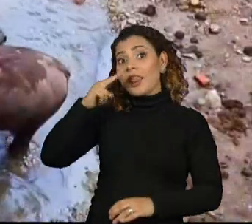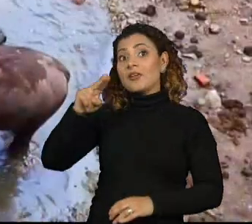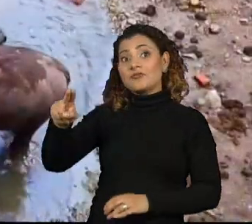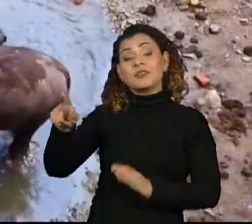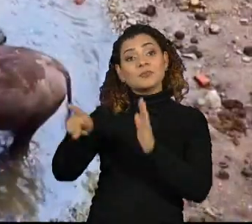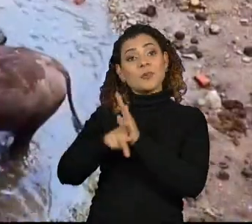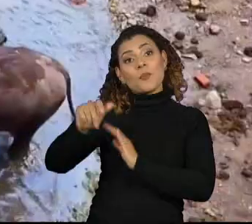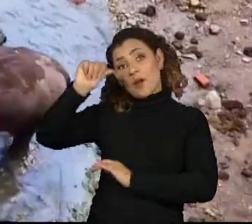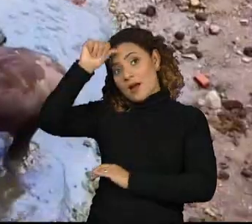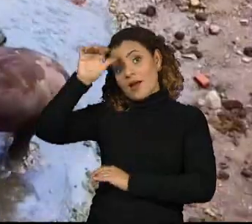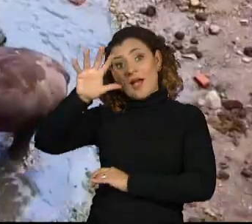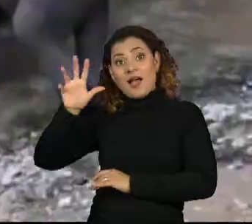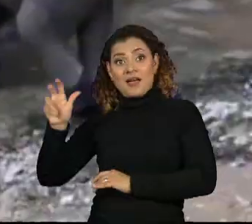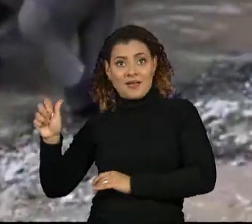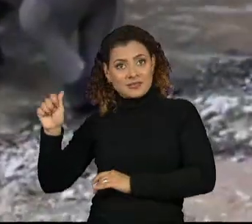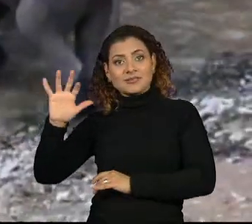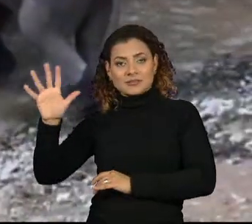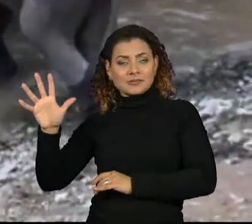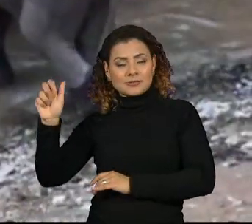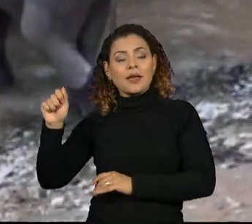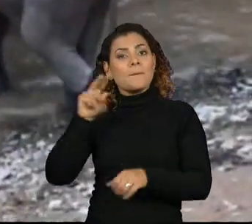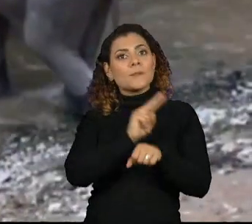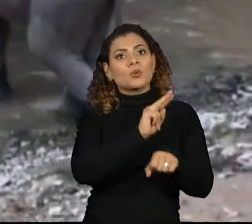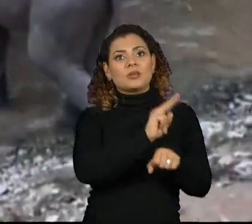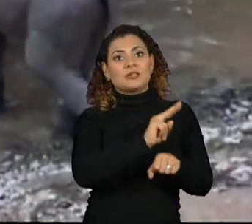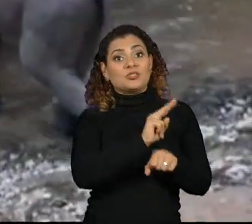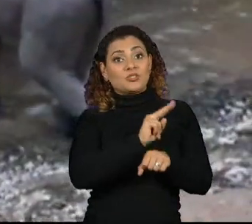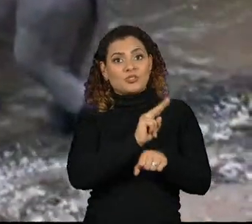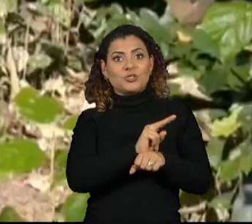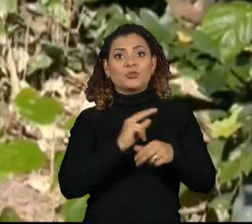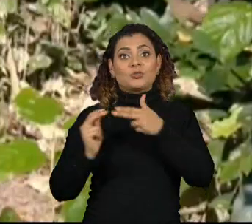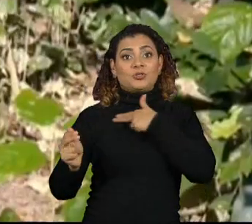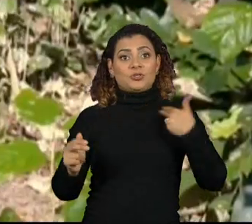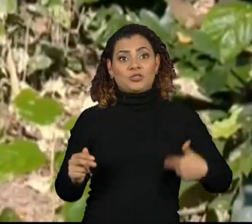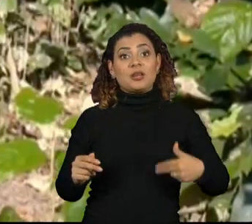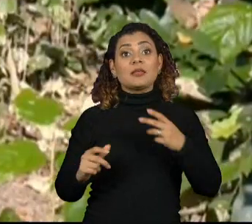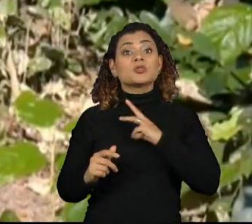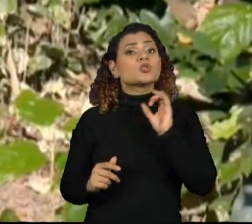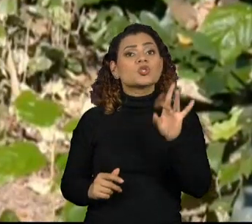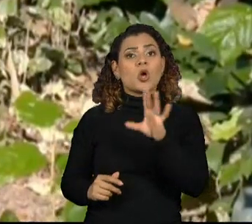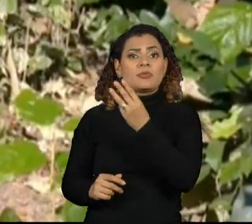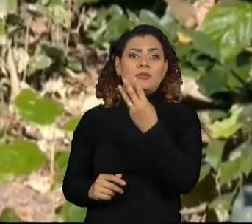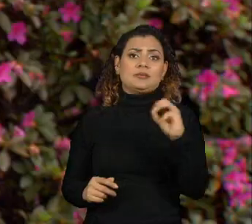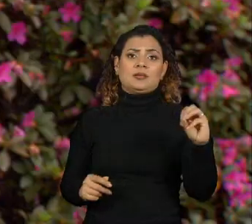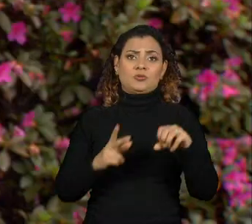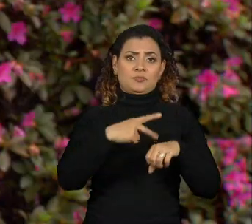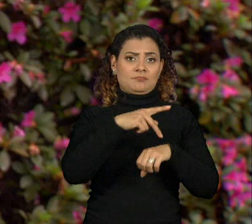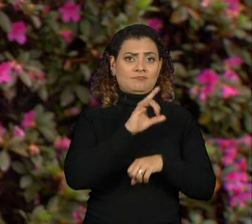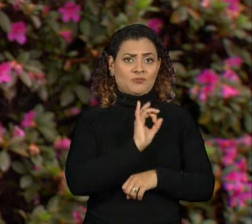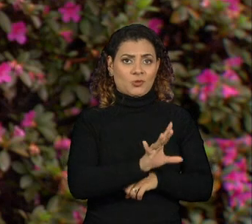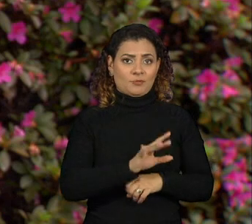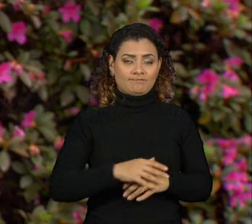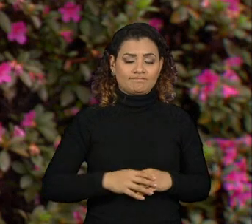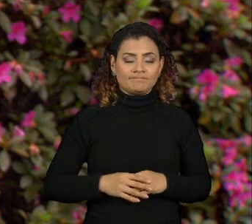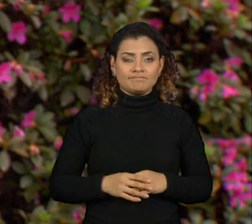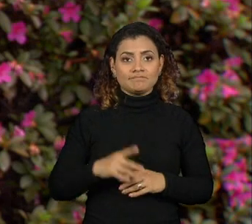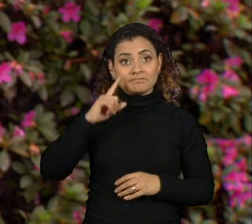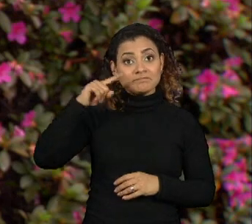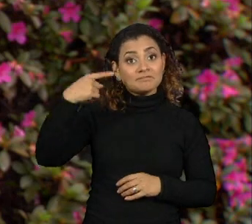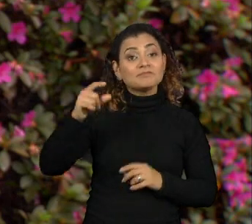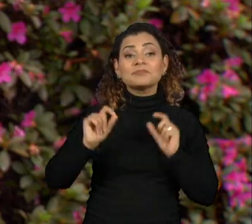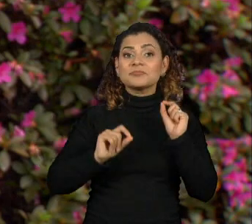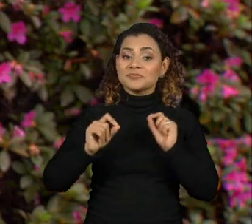é protegido na China. Restam apenas 300 deles no país. E você vai ver logo